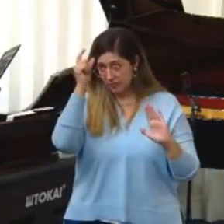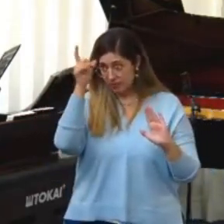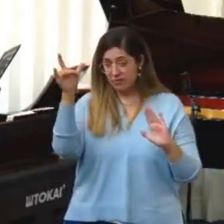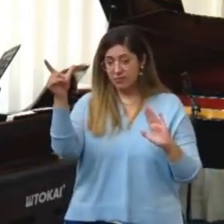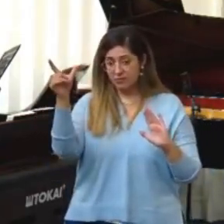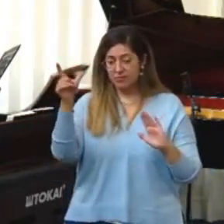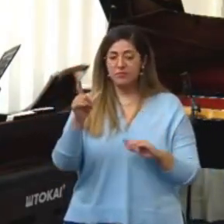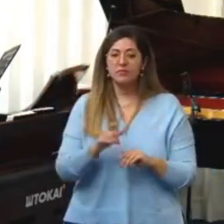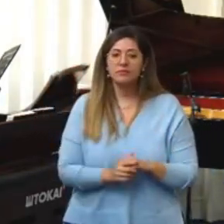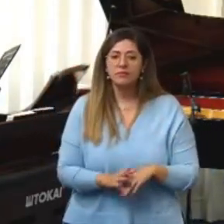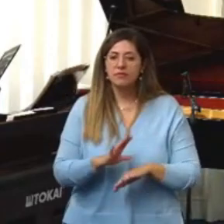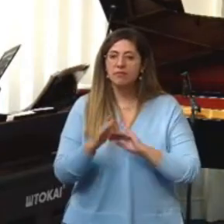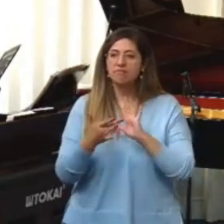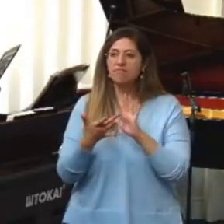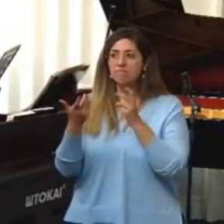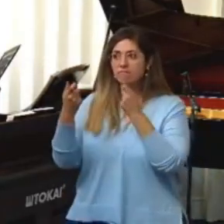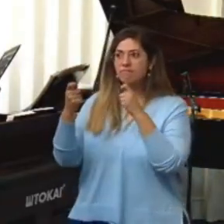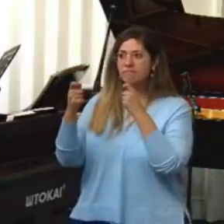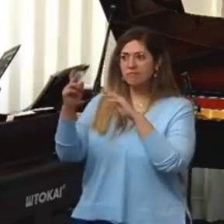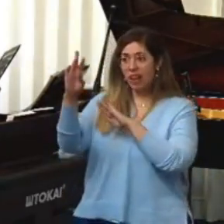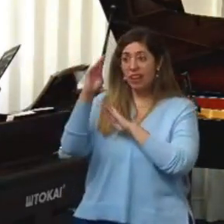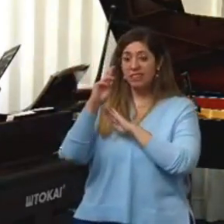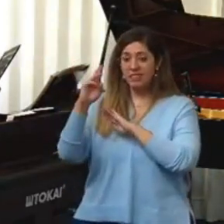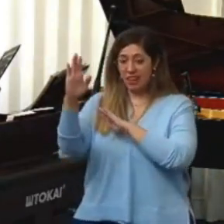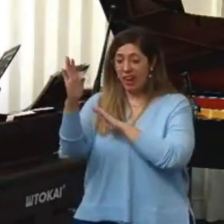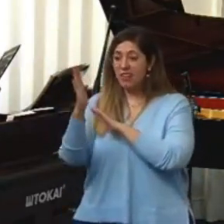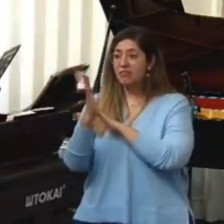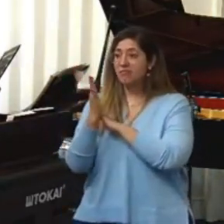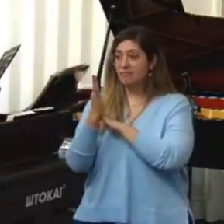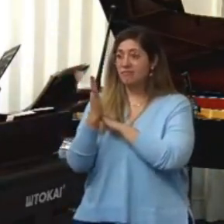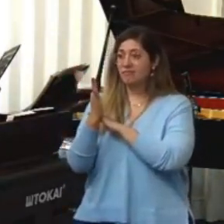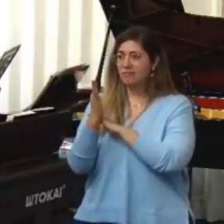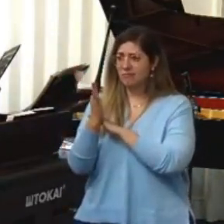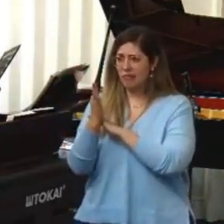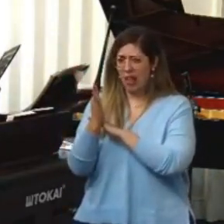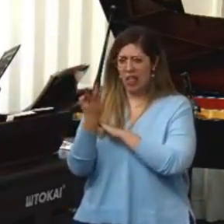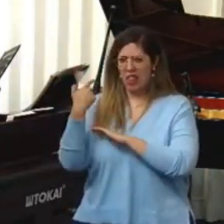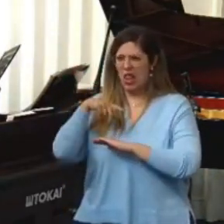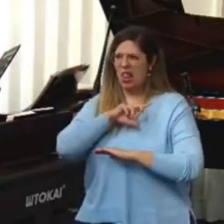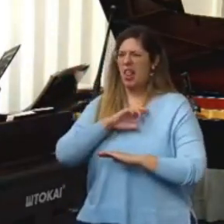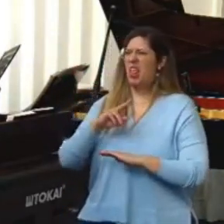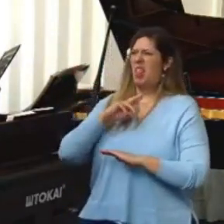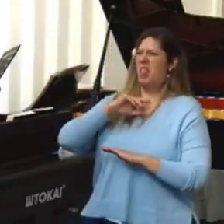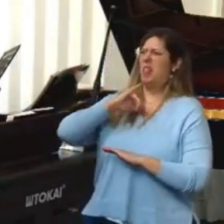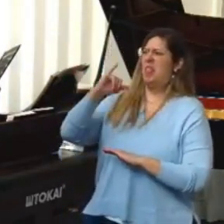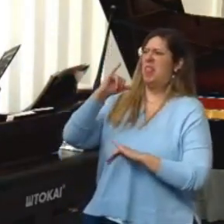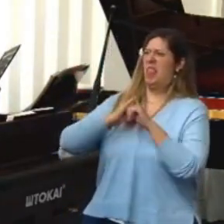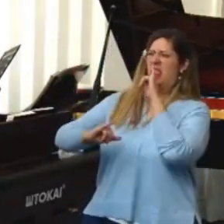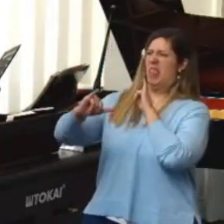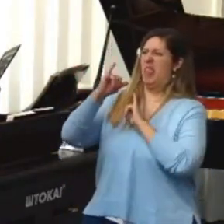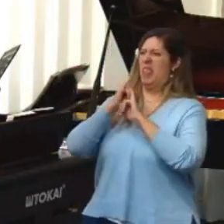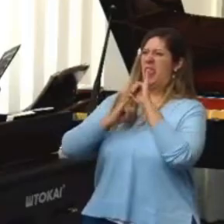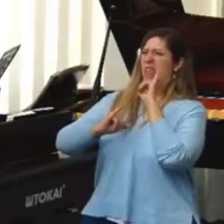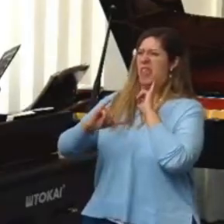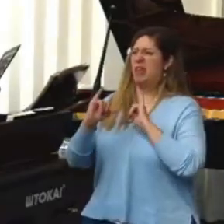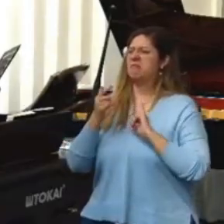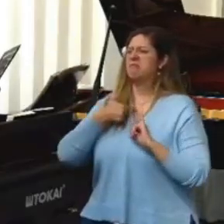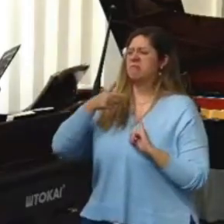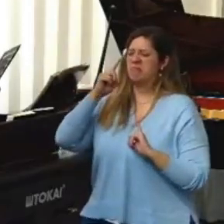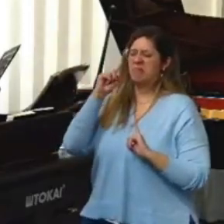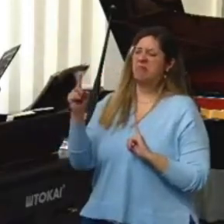de dependência. A gente não ora a Deus com o dedo em riste, querendo que Deus faça as coisas. Não decreta,